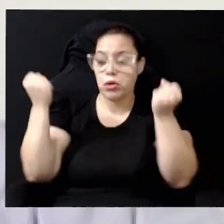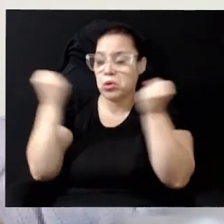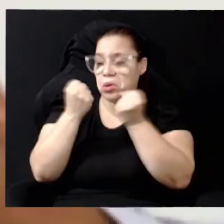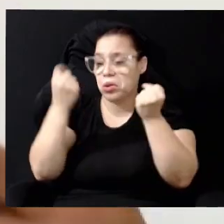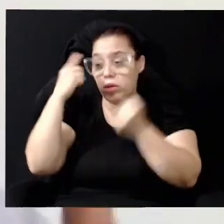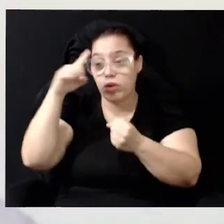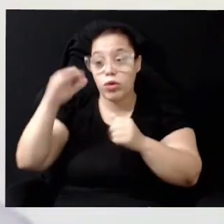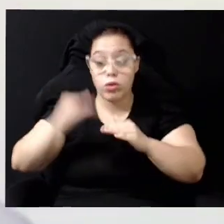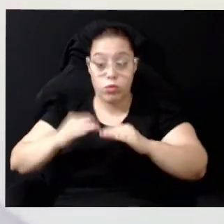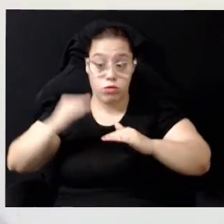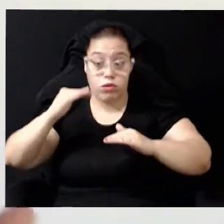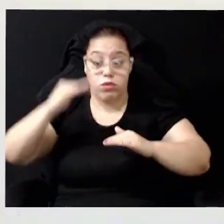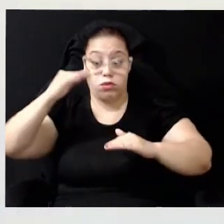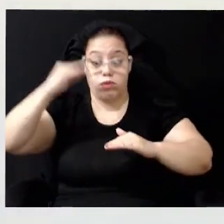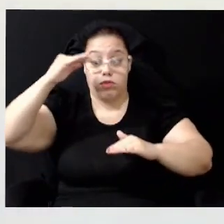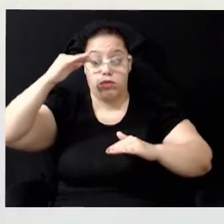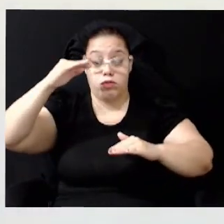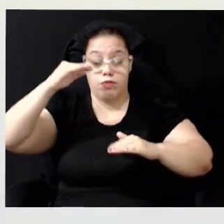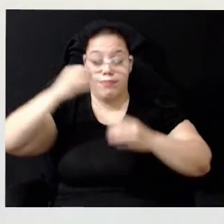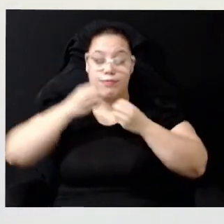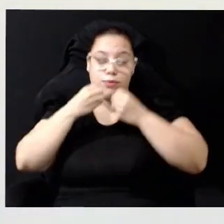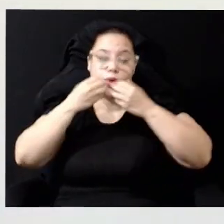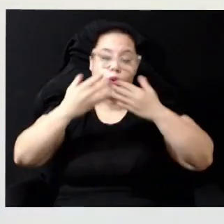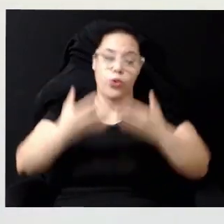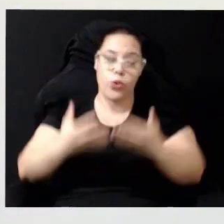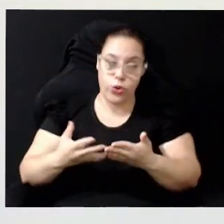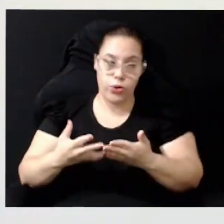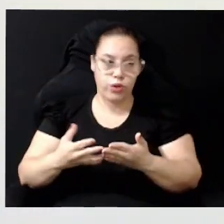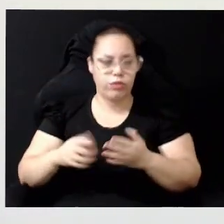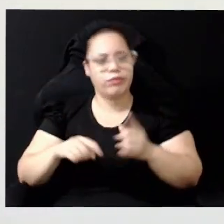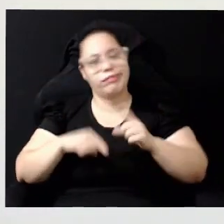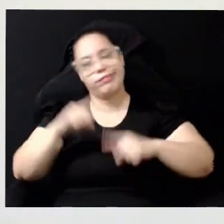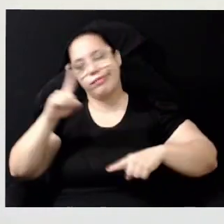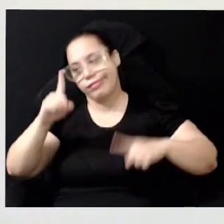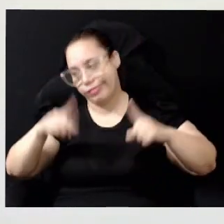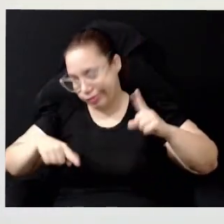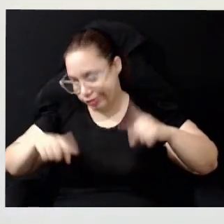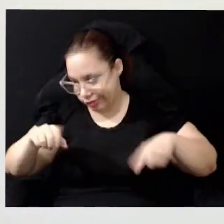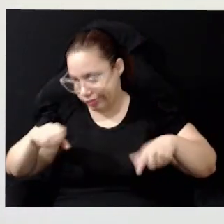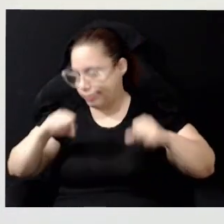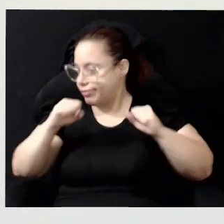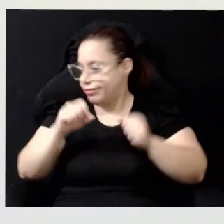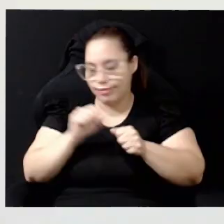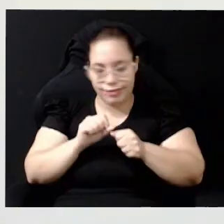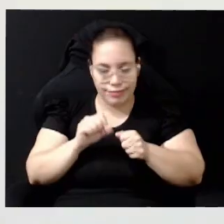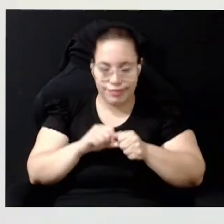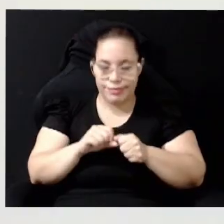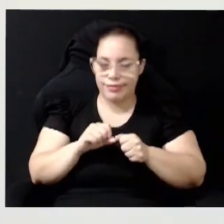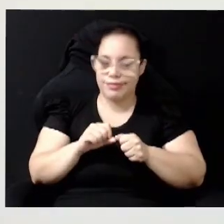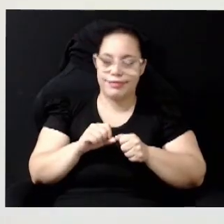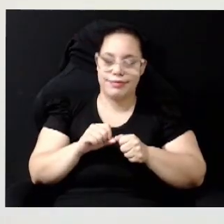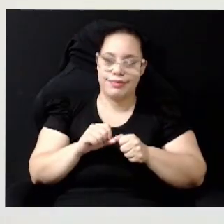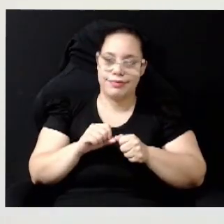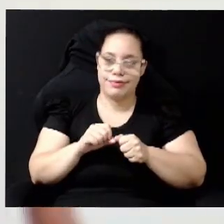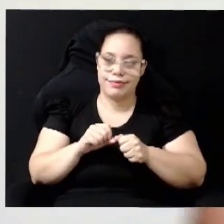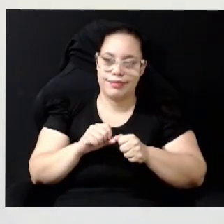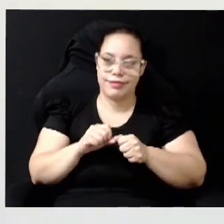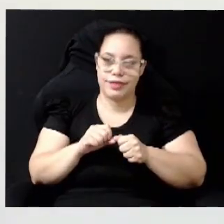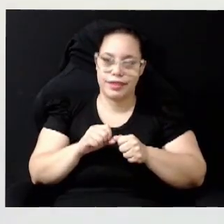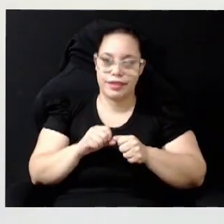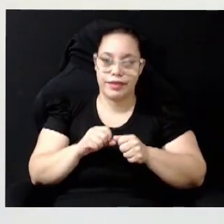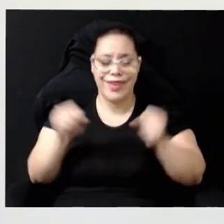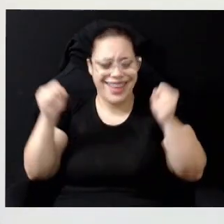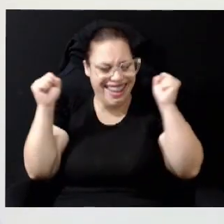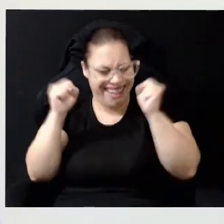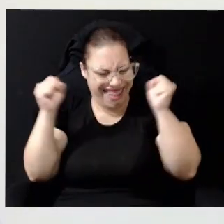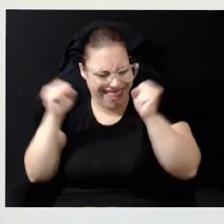para elevar a sua energia e o seu bom humor. Tudo isso pode fazer com que essas birras se